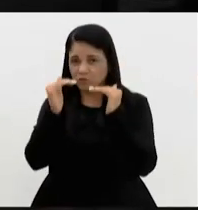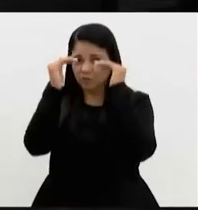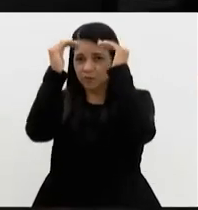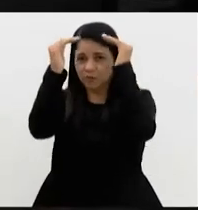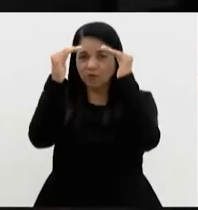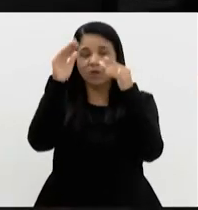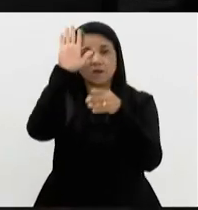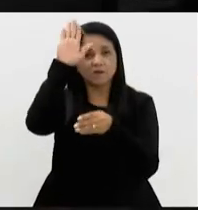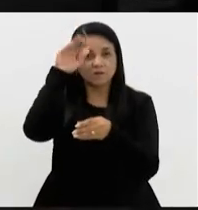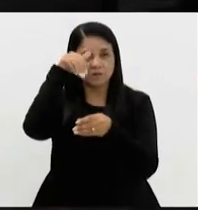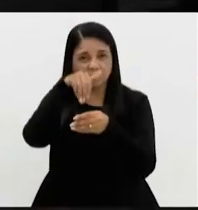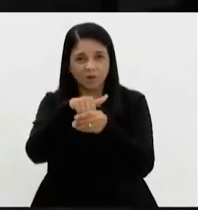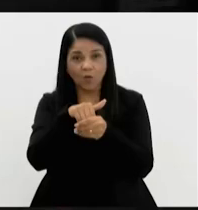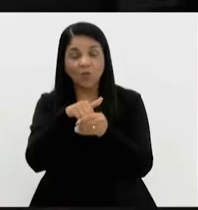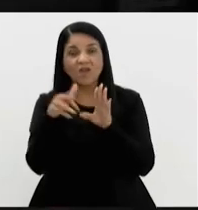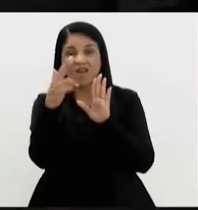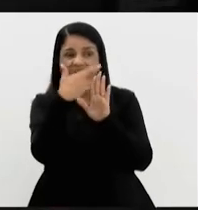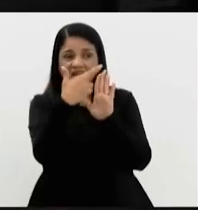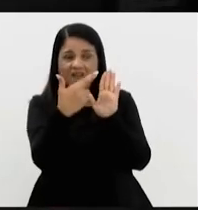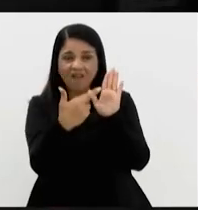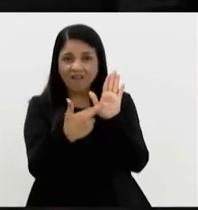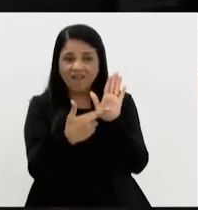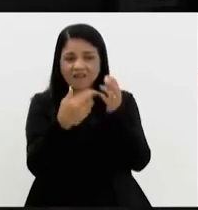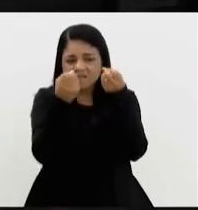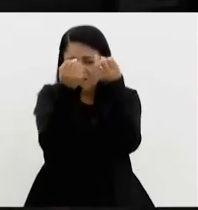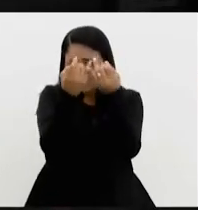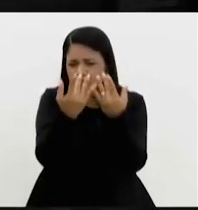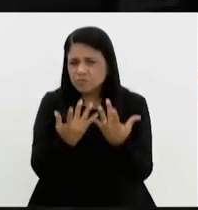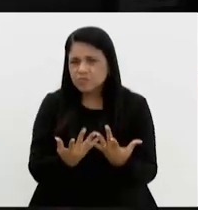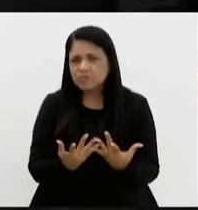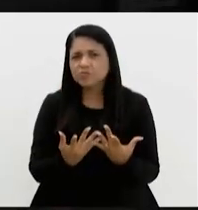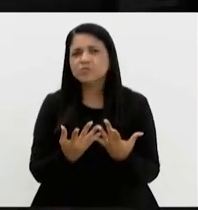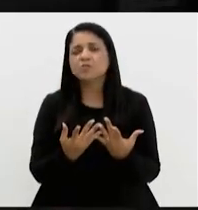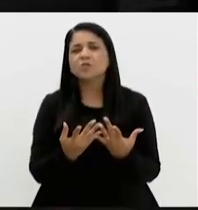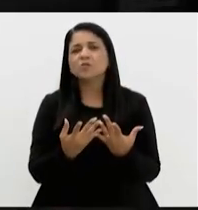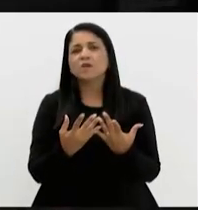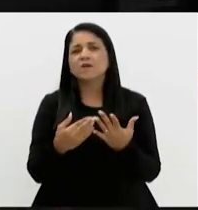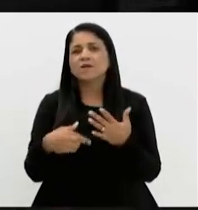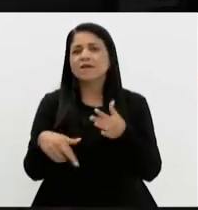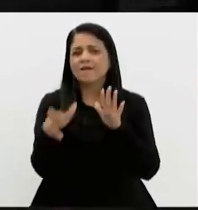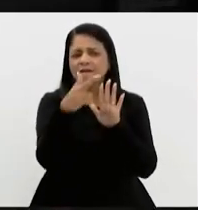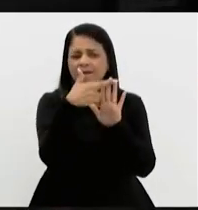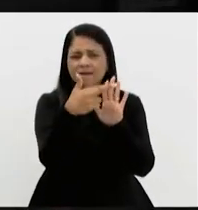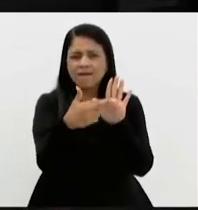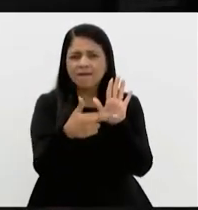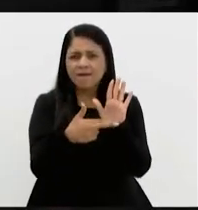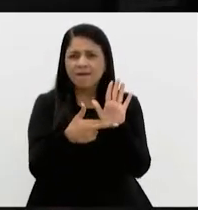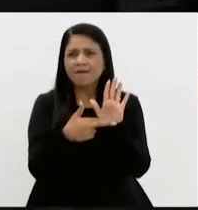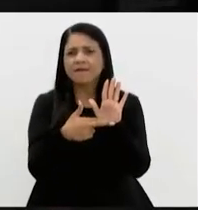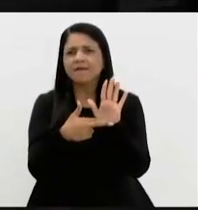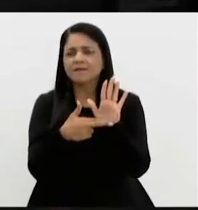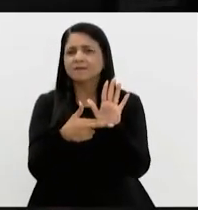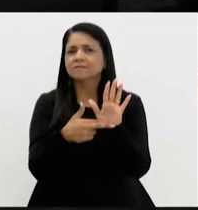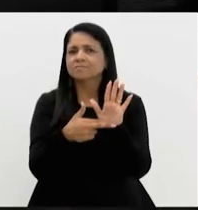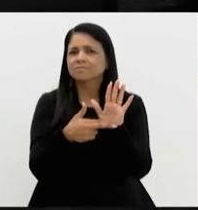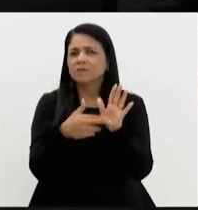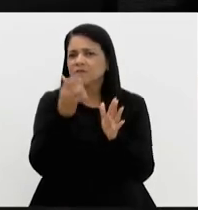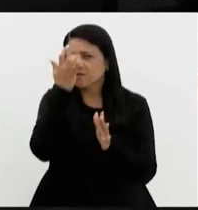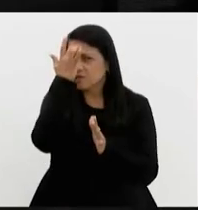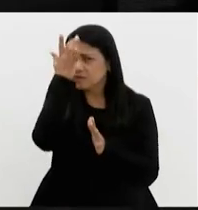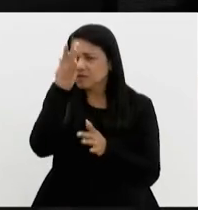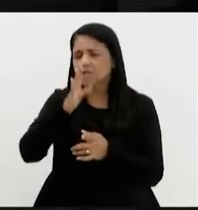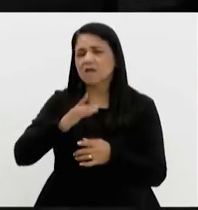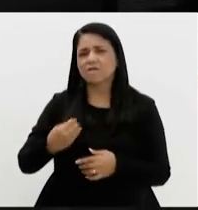em normatizar esmiuçar criar uma jurisprudência acachapante para que Facilite a vida dos